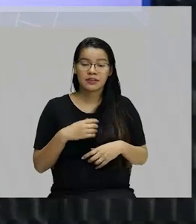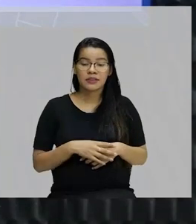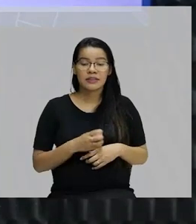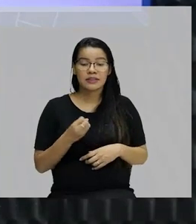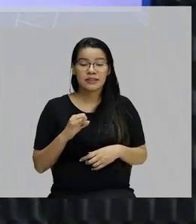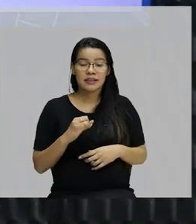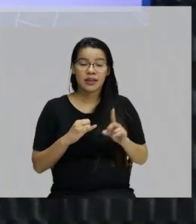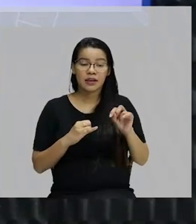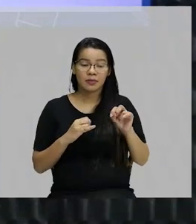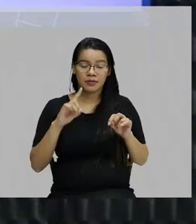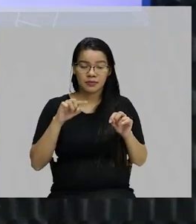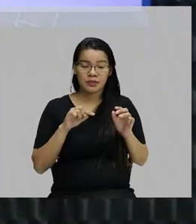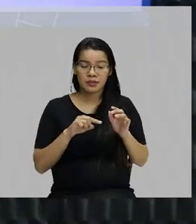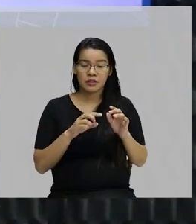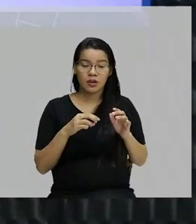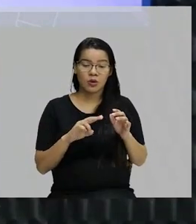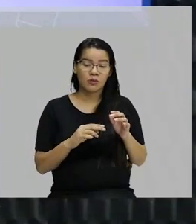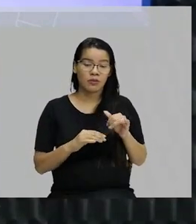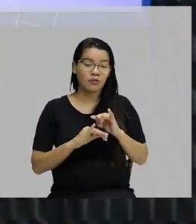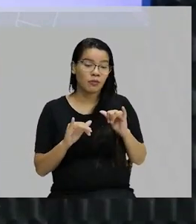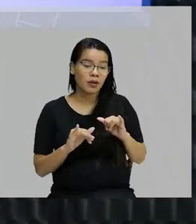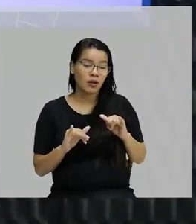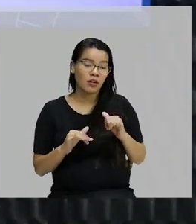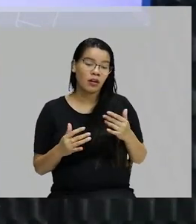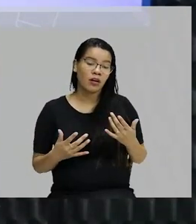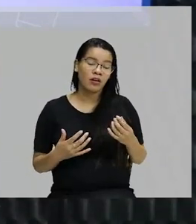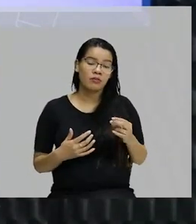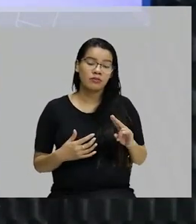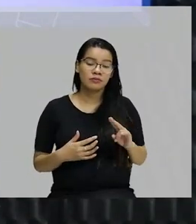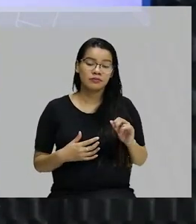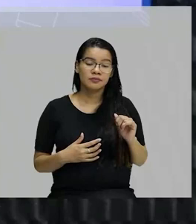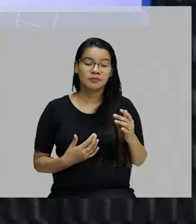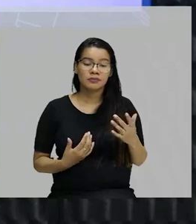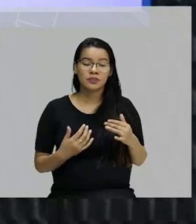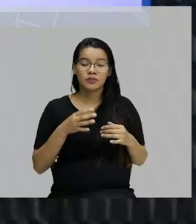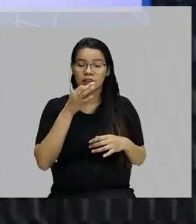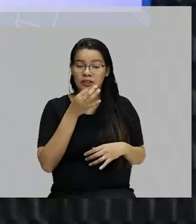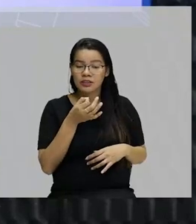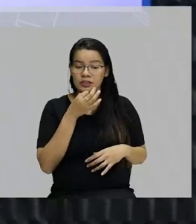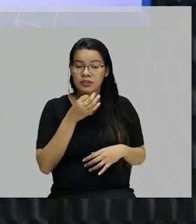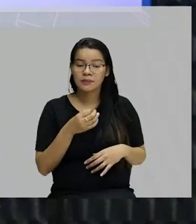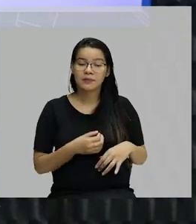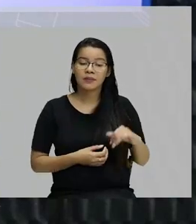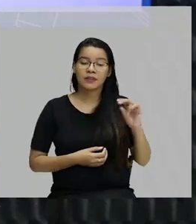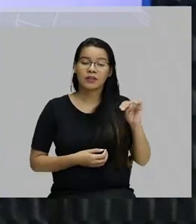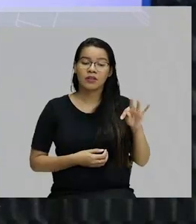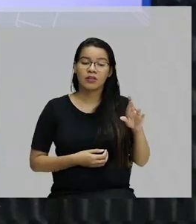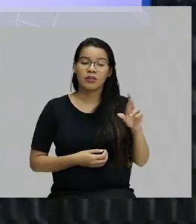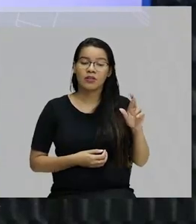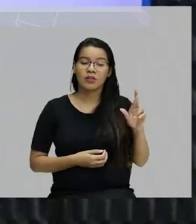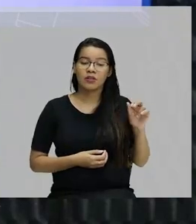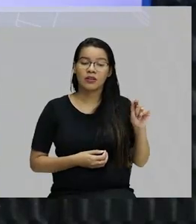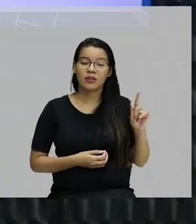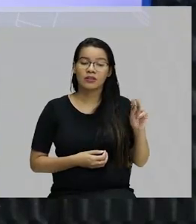ou se é uma negação né então pelo contexto a gente consegue descobrir então fica a dica interrogativa direta eu us